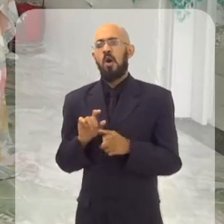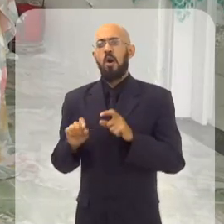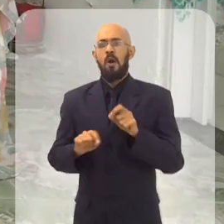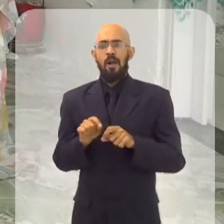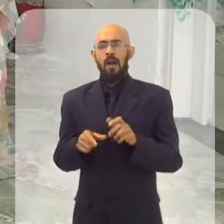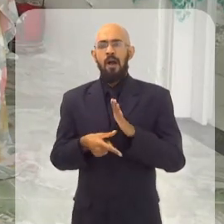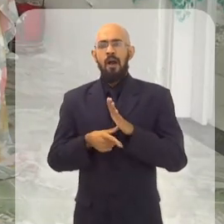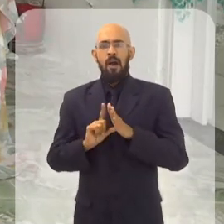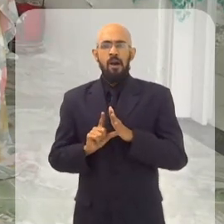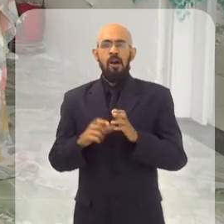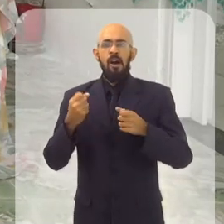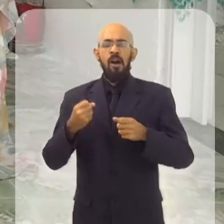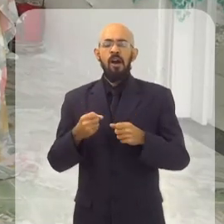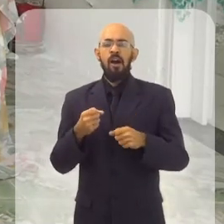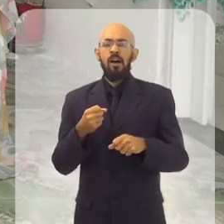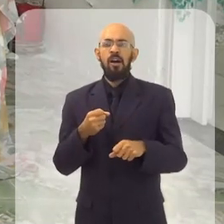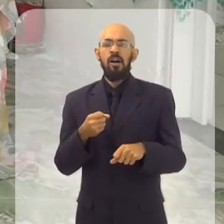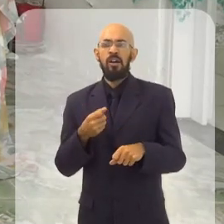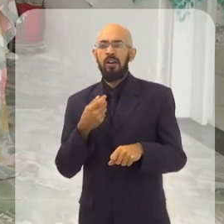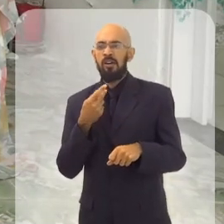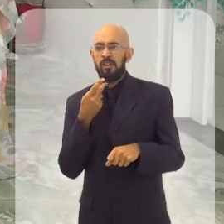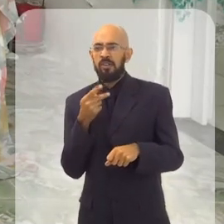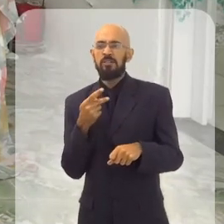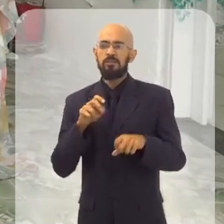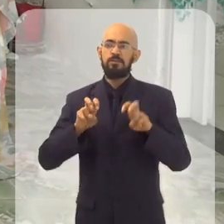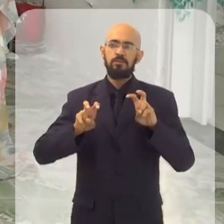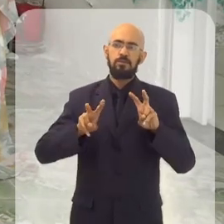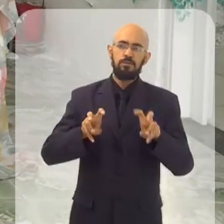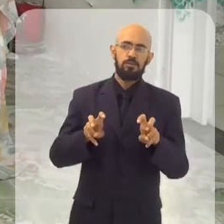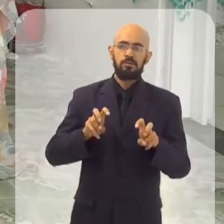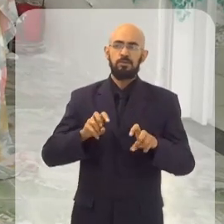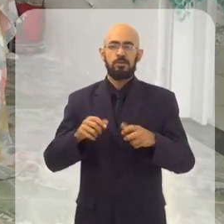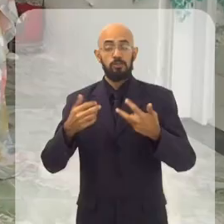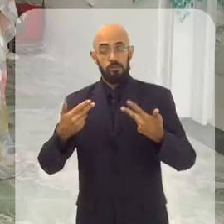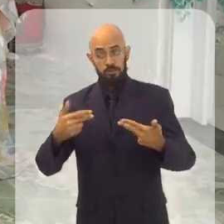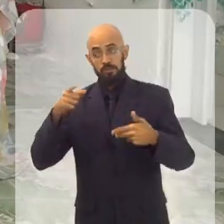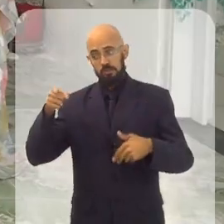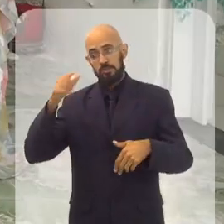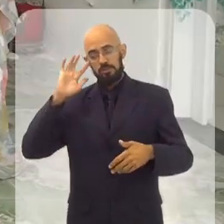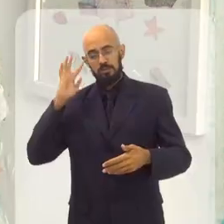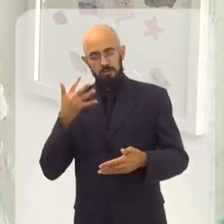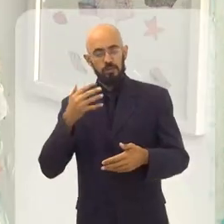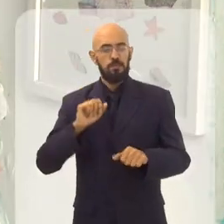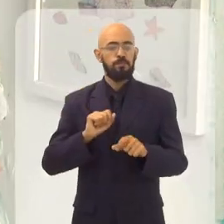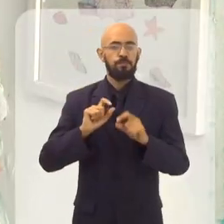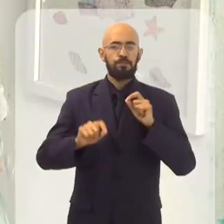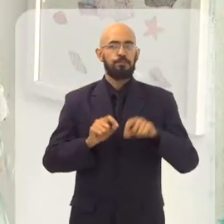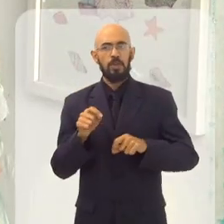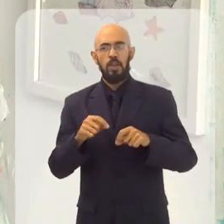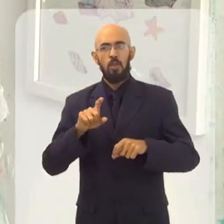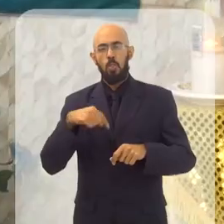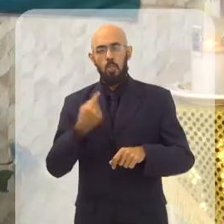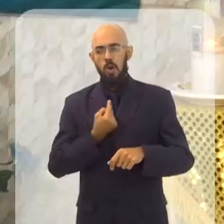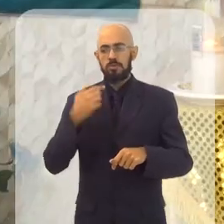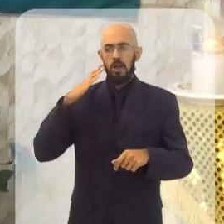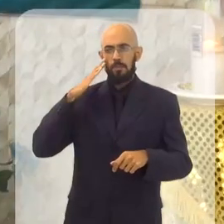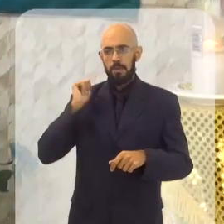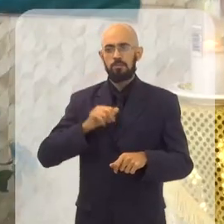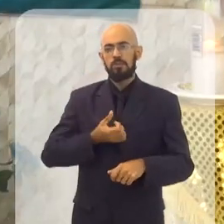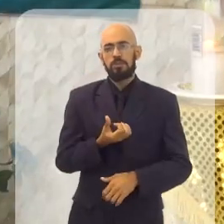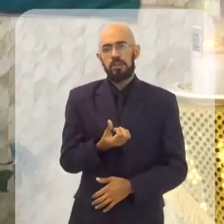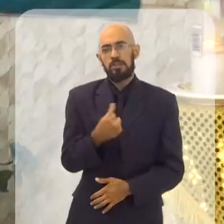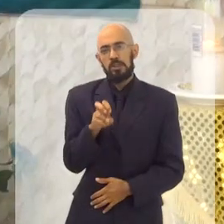gente entrar nessa parte de que vocês decidiram. Bem, a gente tem conhecimento